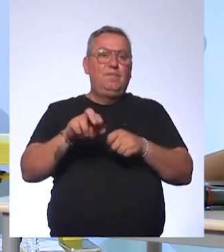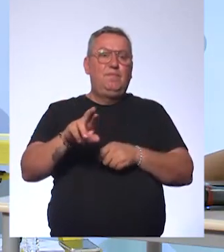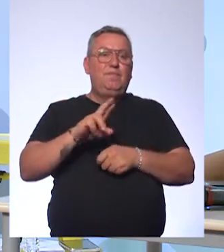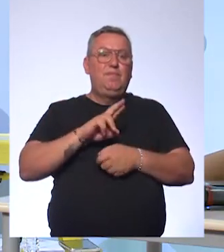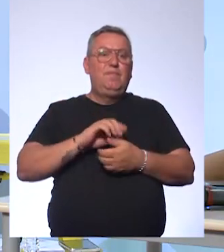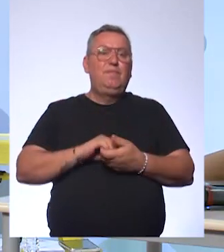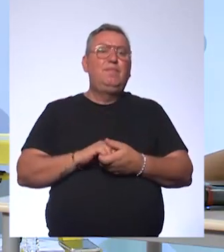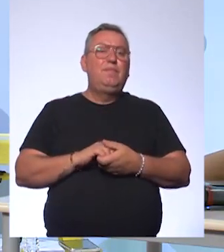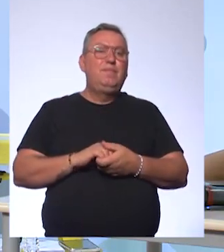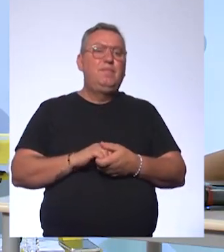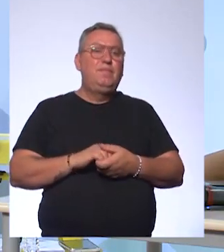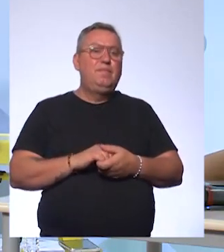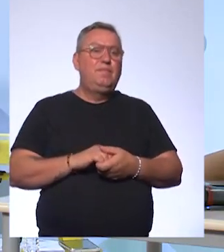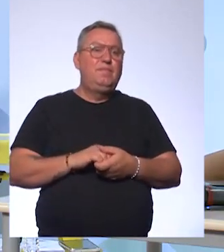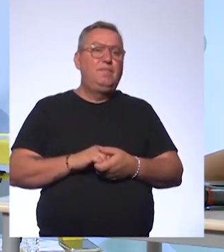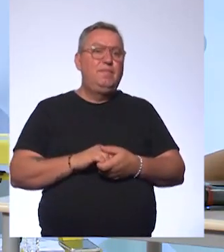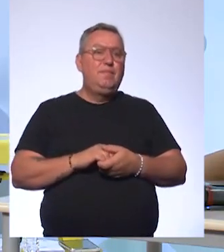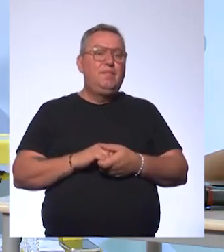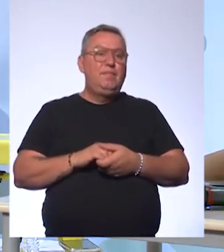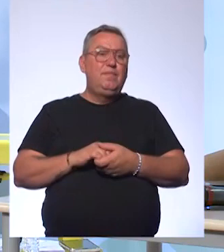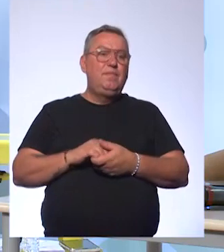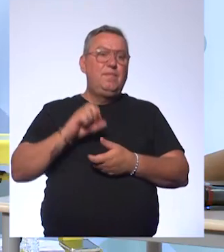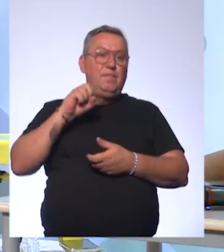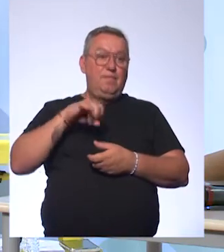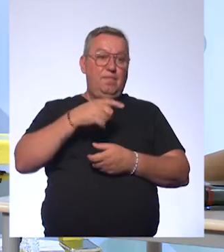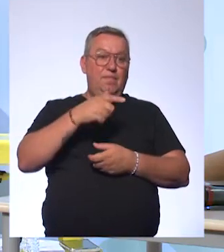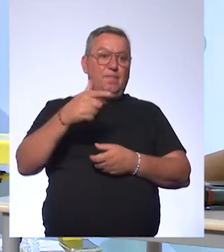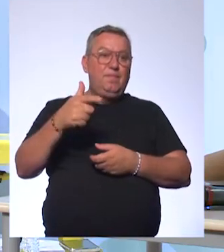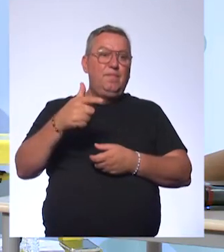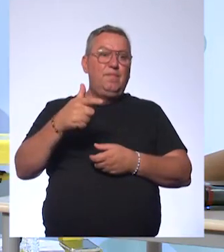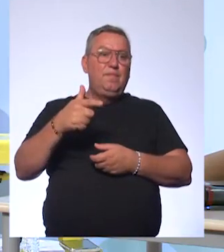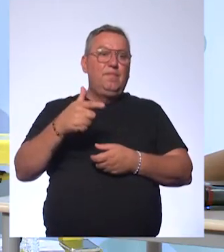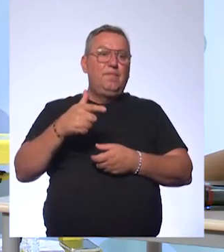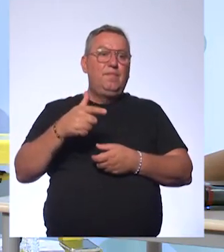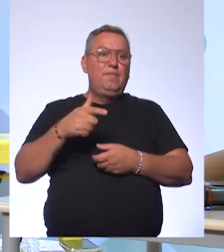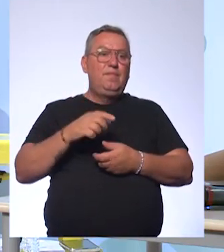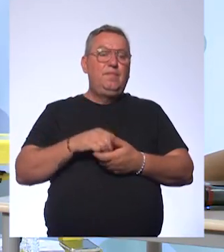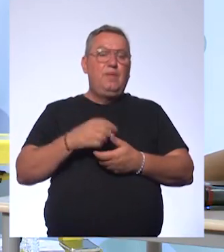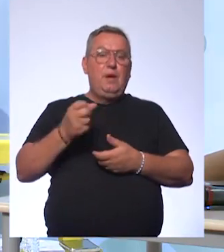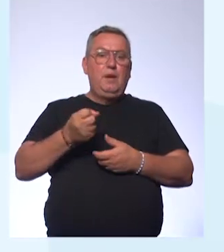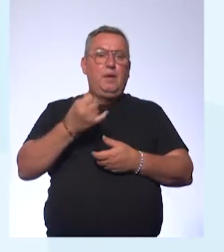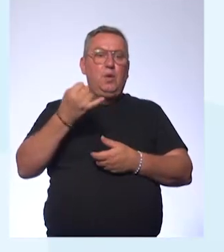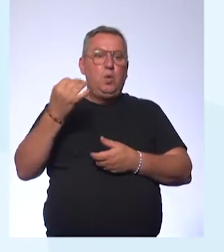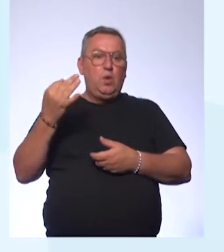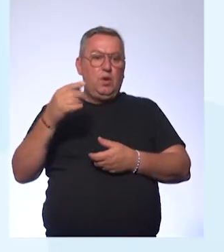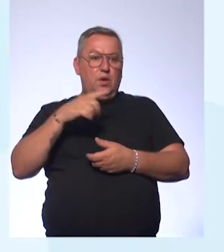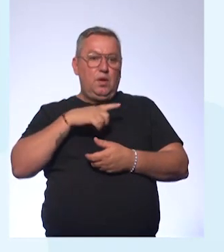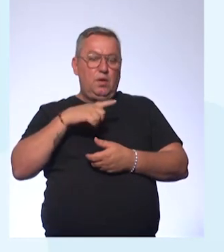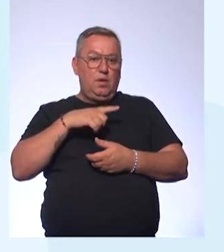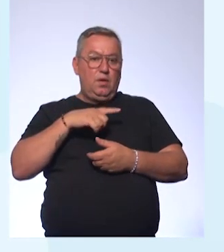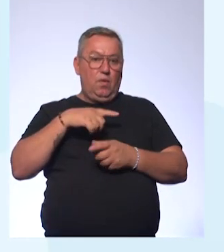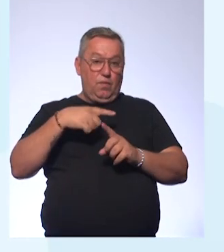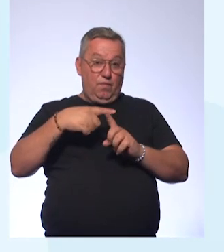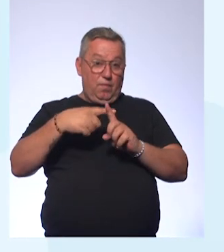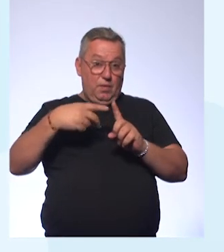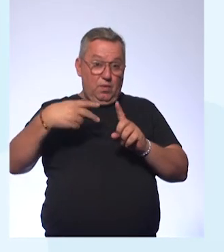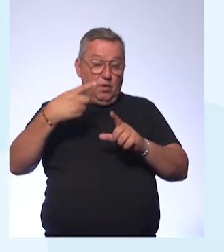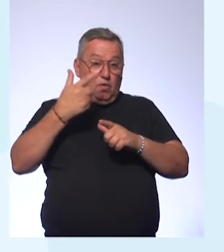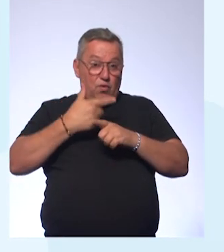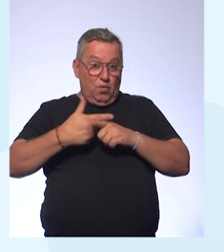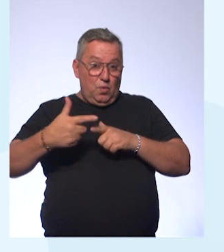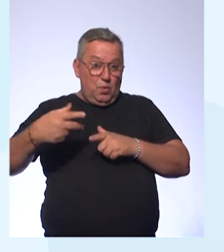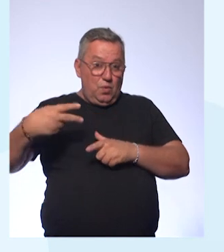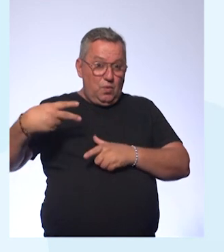resolvendo, certo? Se você não tiver isso aqui, ó, a quantidade, né, que aqui nós temos que foi dividido por